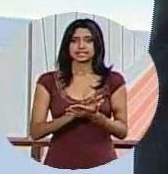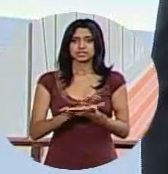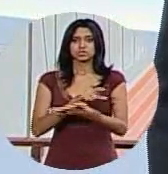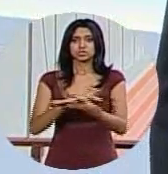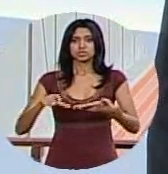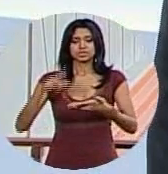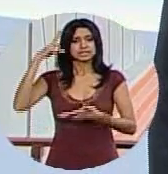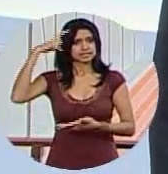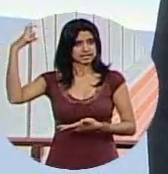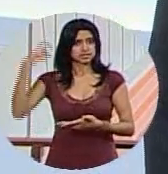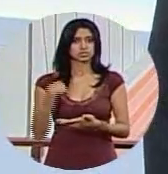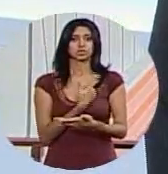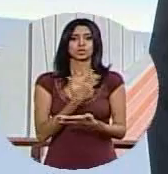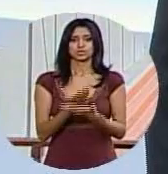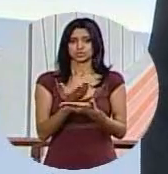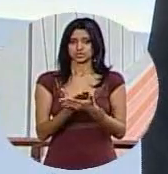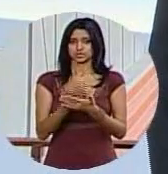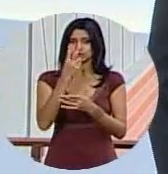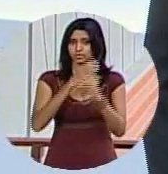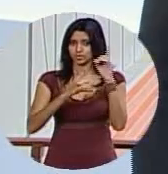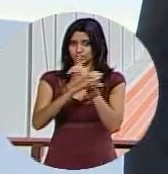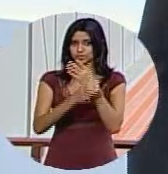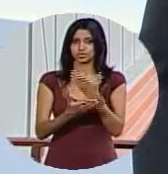sabedoria. Já vimos dois cultos sobre